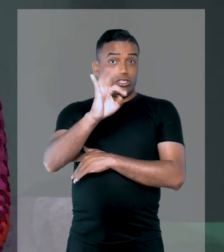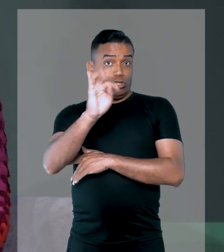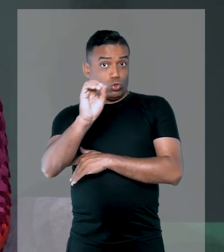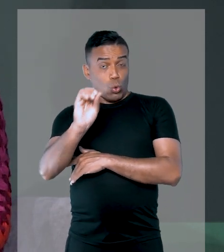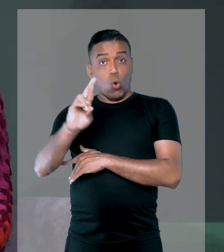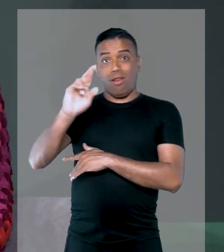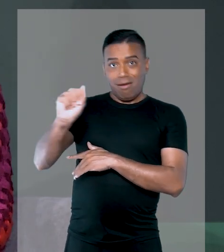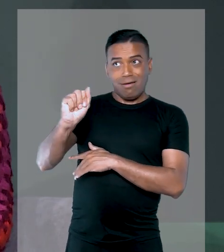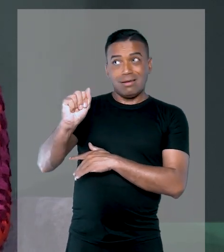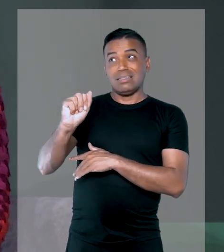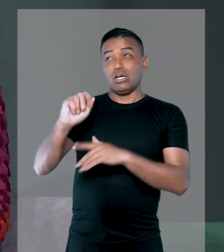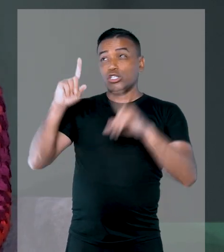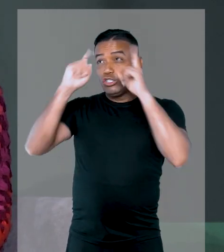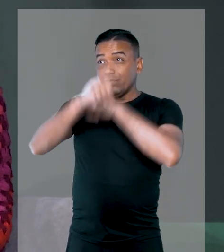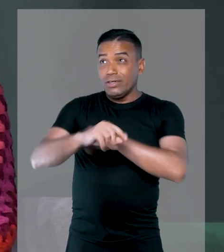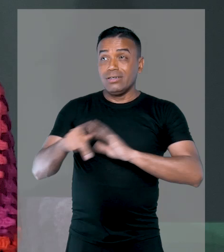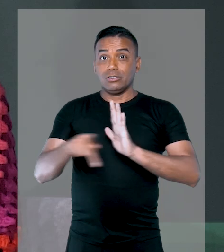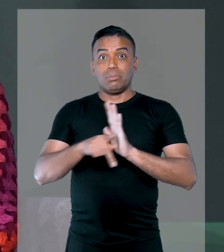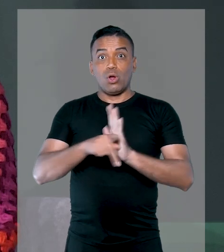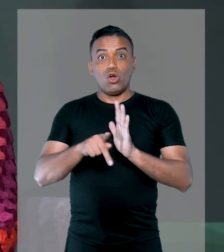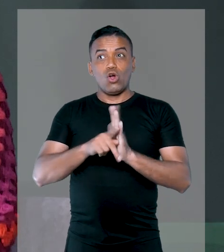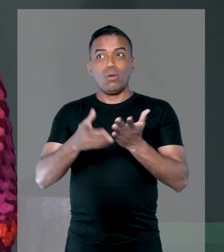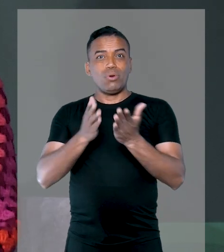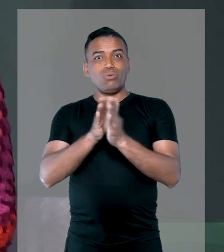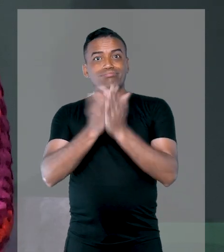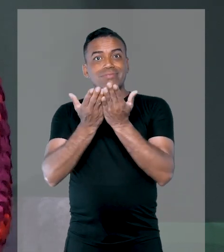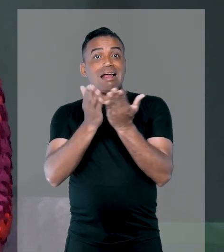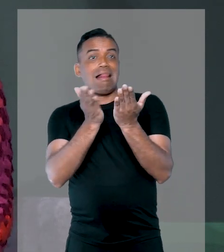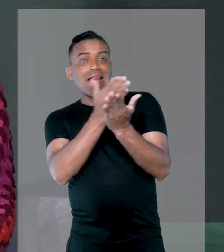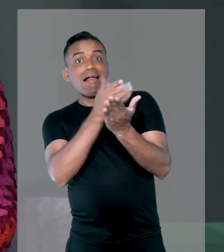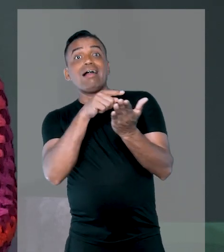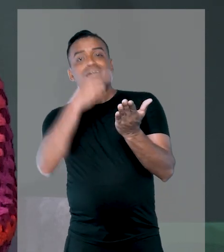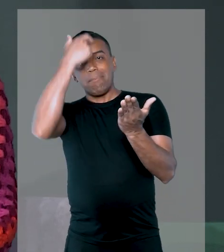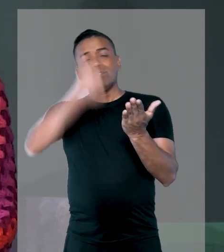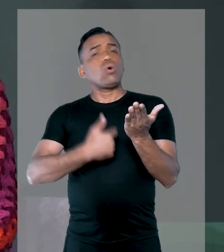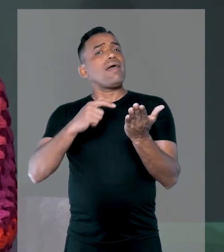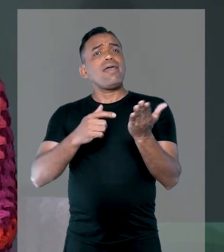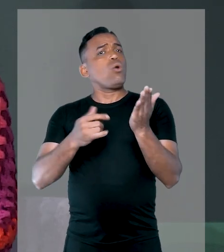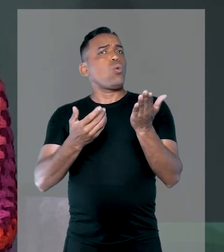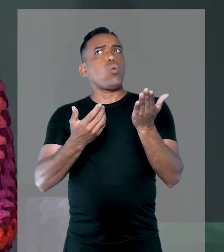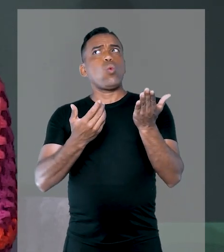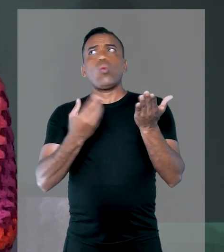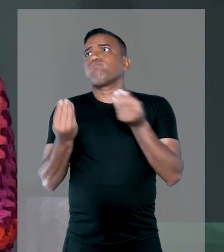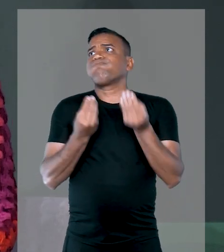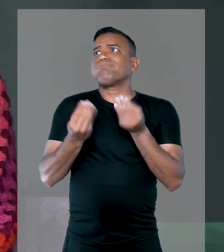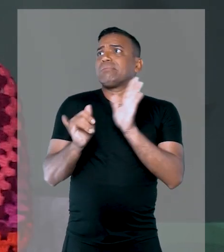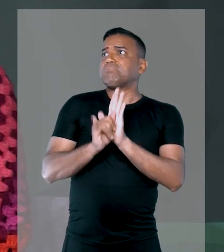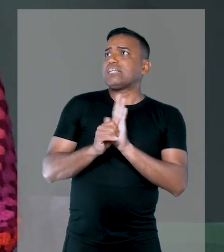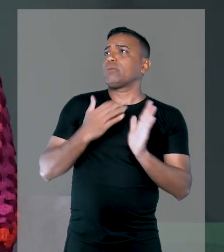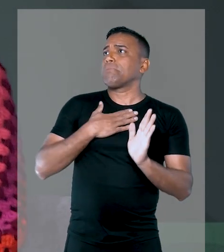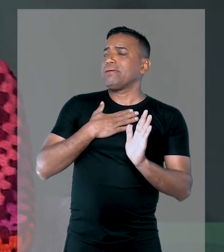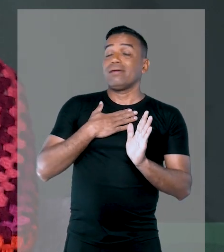foi escrever a minha biografia da Orelha. Eu falei assim, gente, o que eu coloco? O que eu sou? E